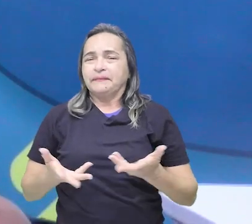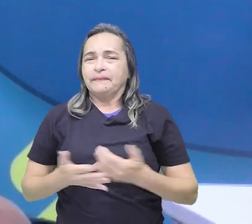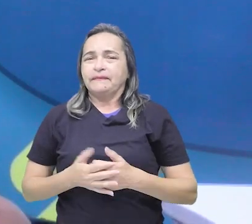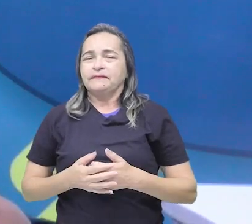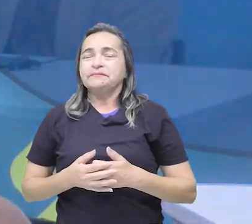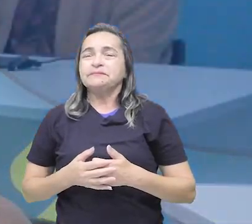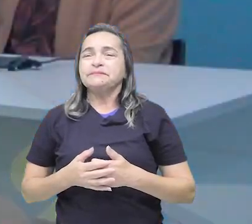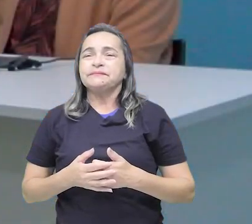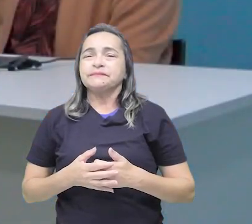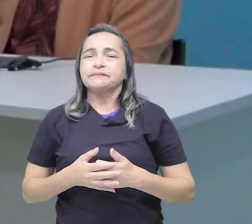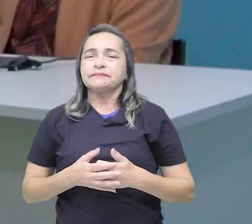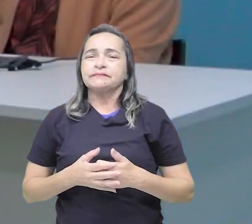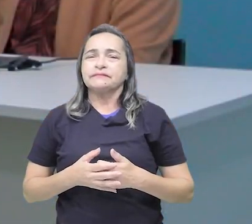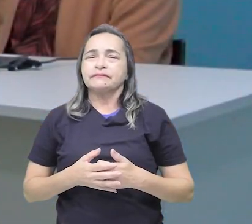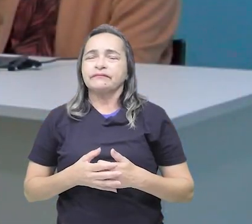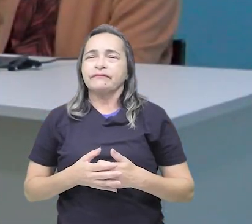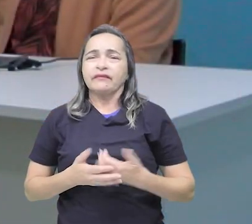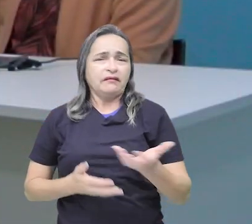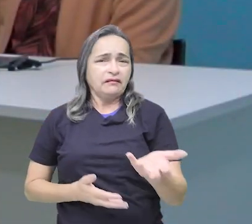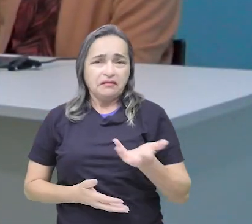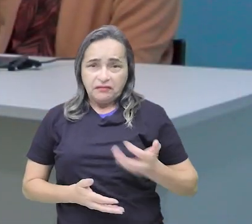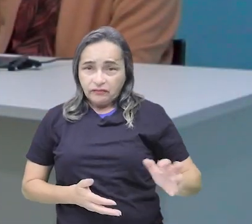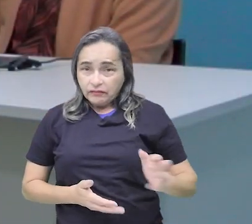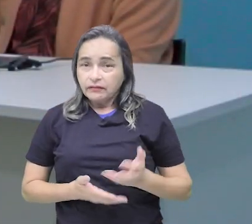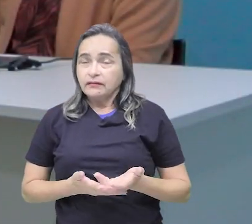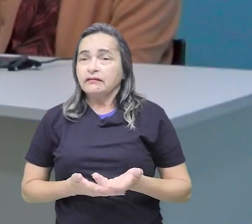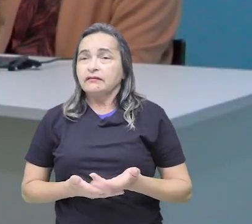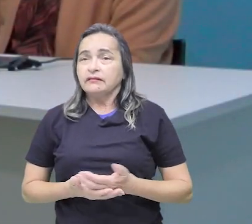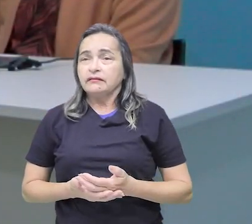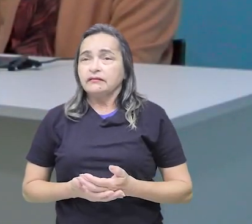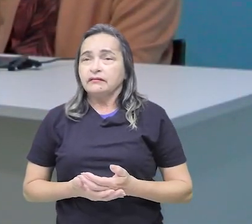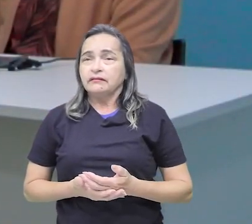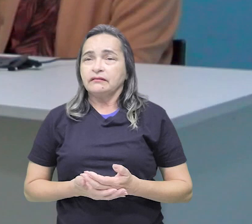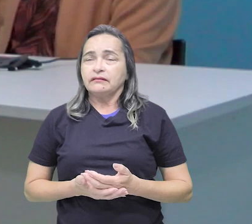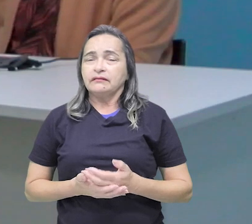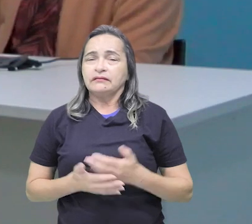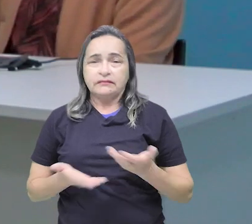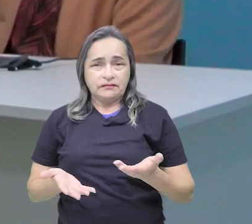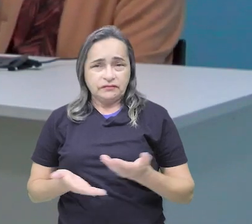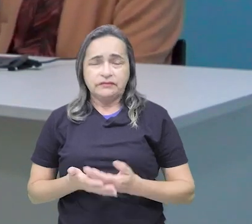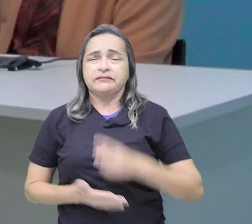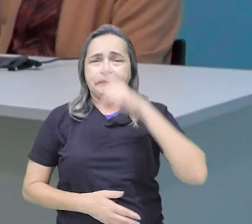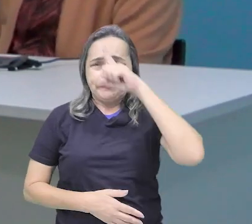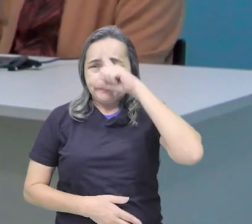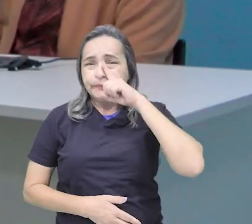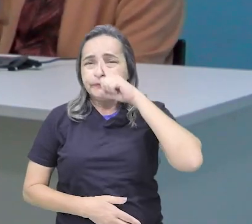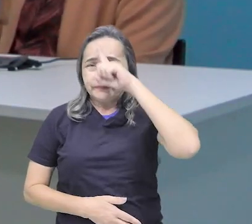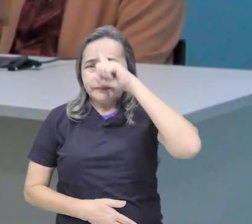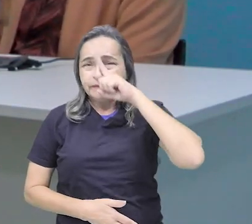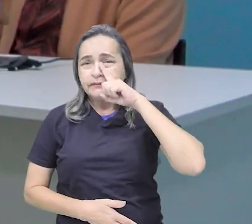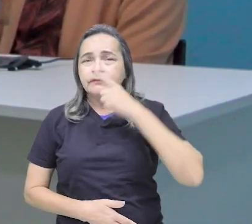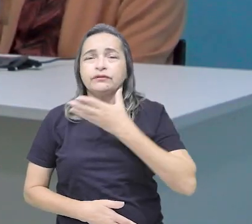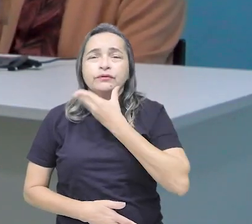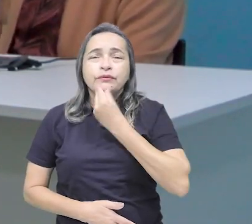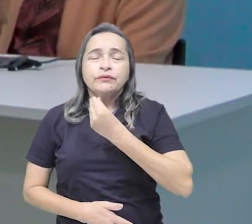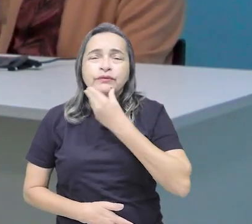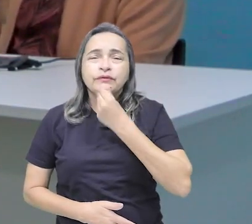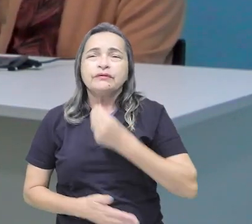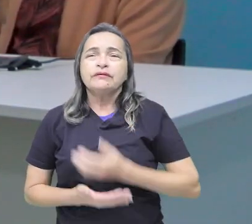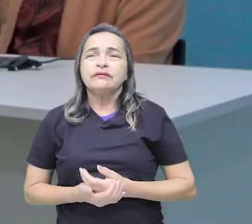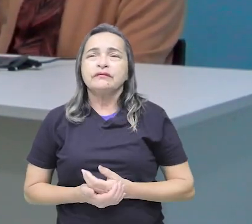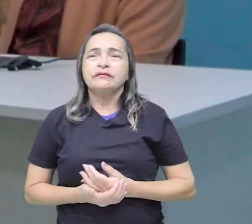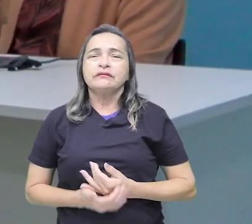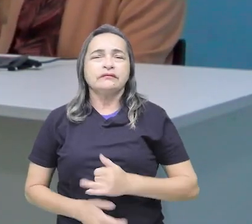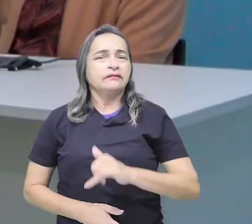afetar. E a gente tem observado que isso ao longo do tempo não tem sido benéfico nesse cuidado, né? Ao exemplo disso, as